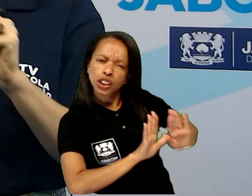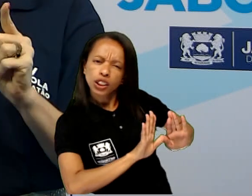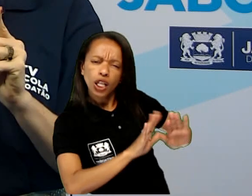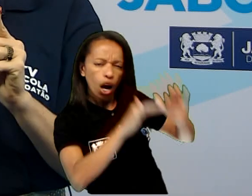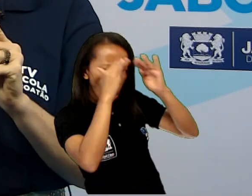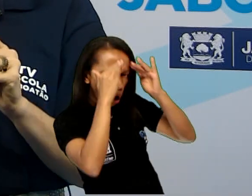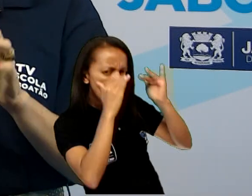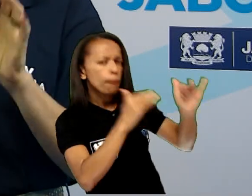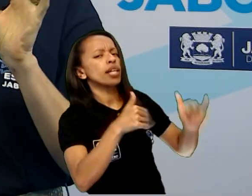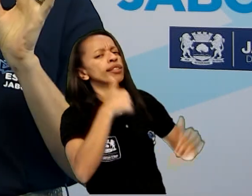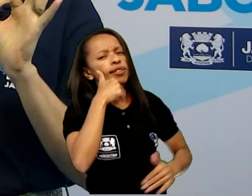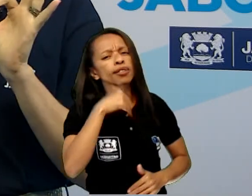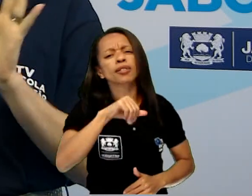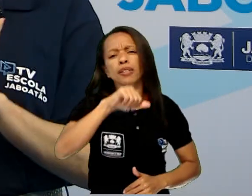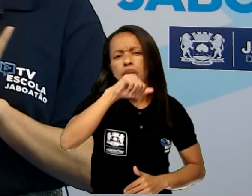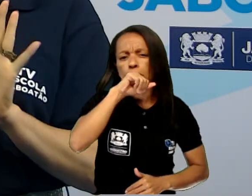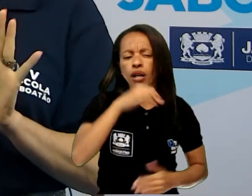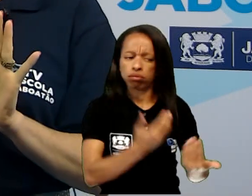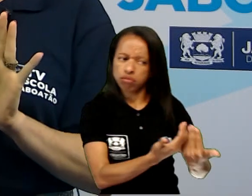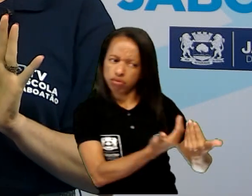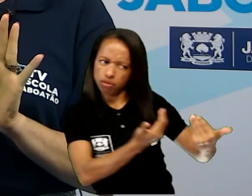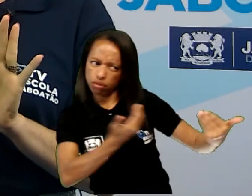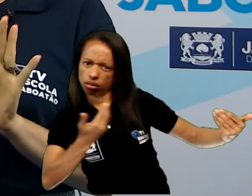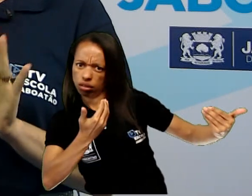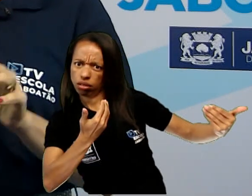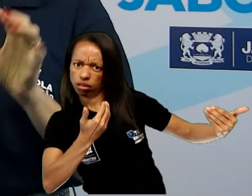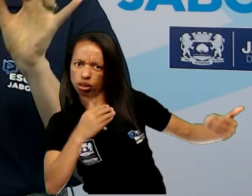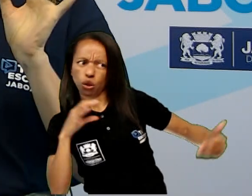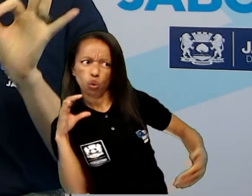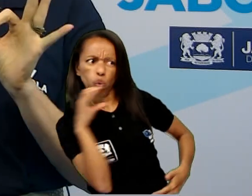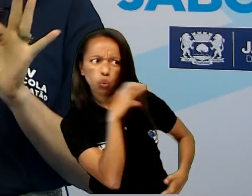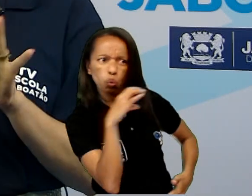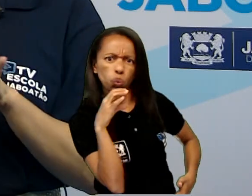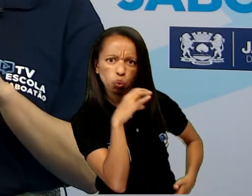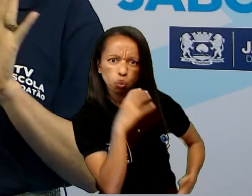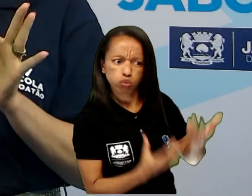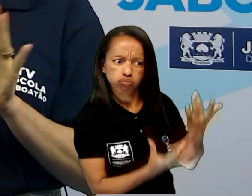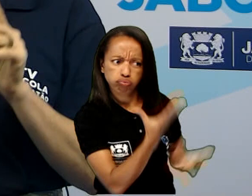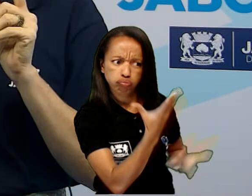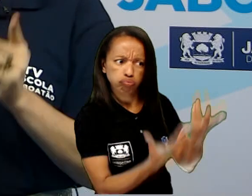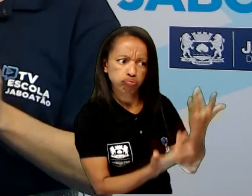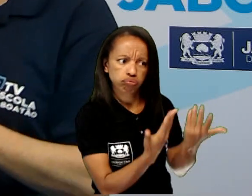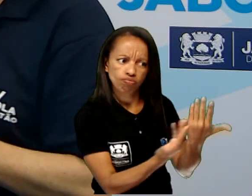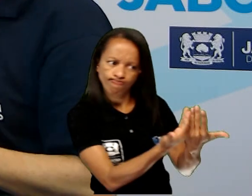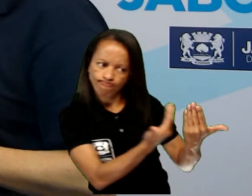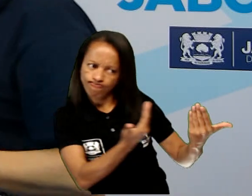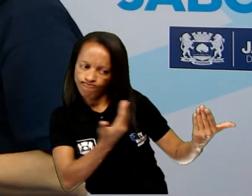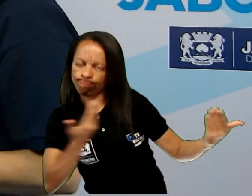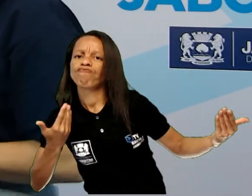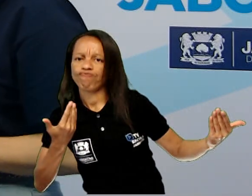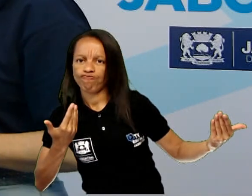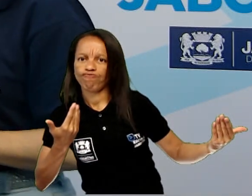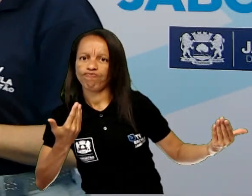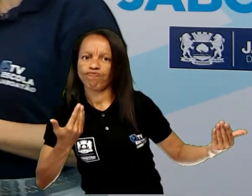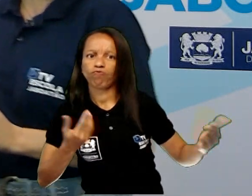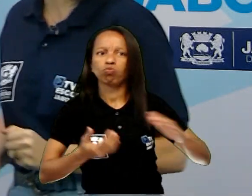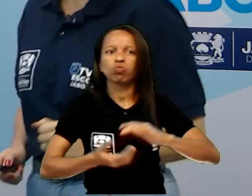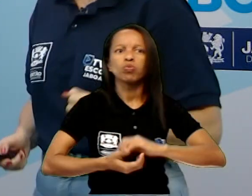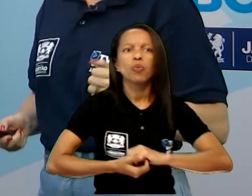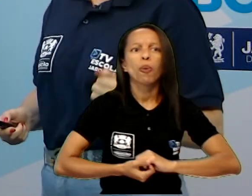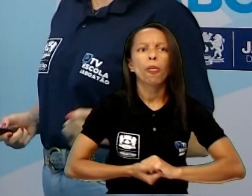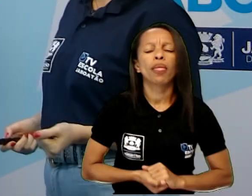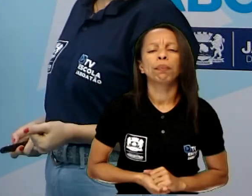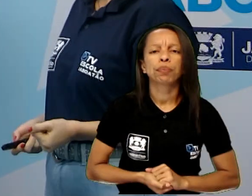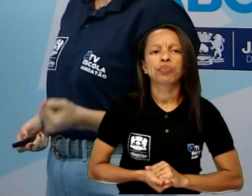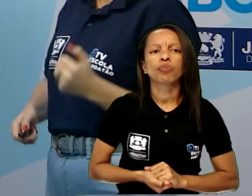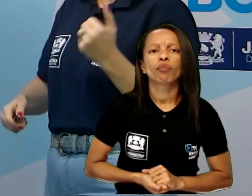não mexe. Sai de perto onde tem quentura, viu? O fogão é um lugar quente que você não deve estar lá, mexendo não.